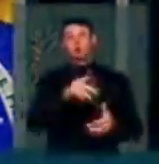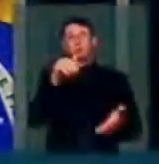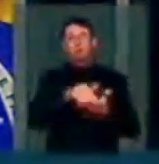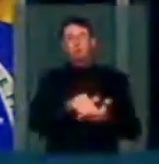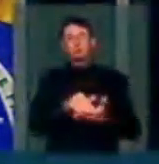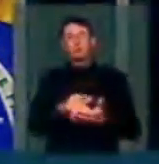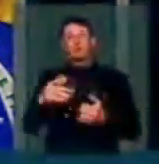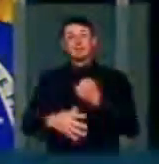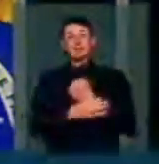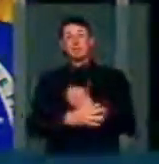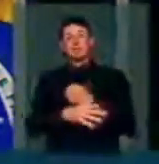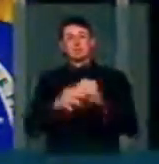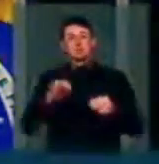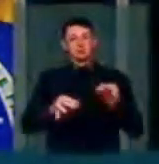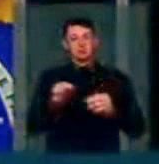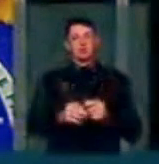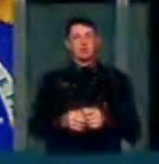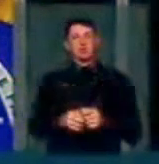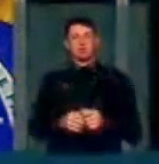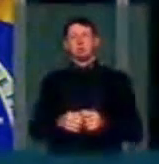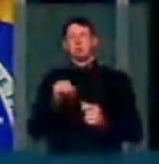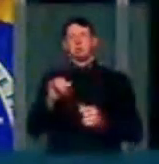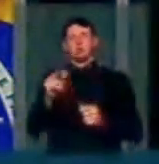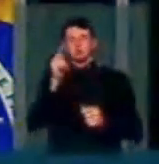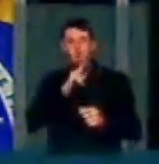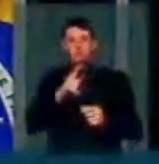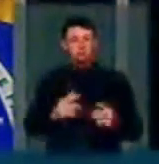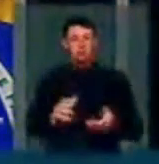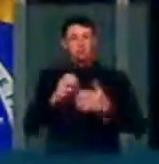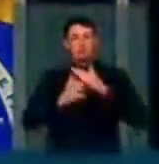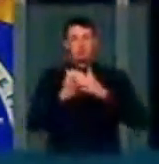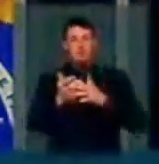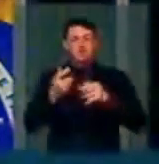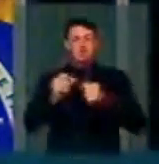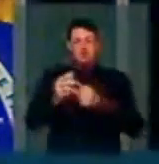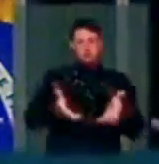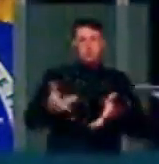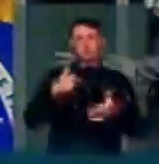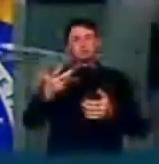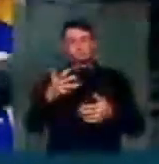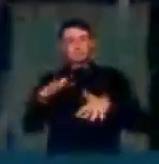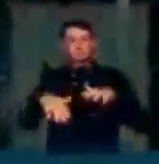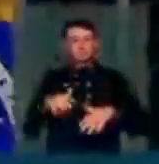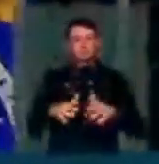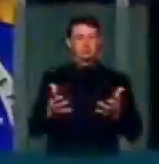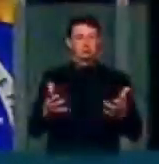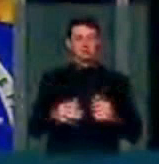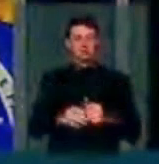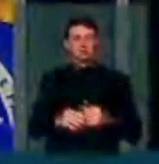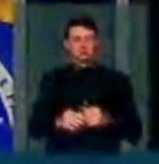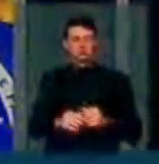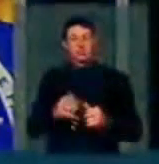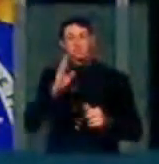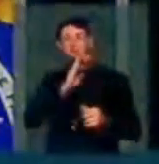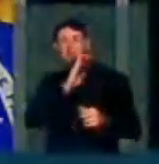segurança jurídica. Se você é um pequeno empreendedor e quer abrir um pequeno serviço, da mesma forma que eu posso querer abrir um pequeno bar, e as pessoas vão no bar